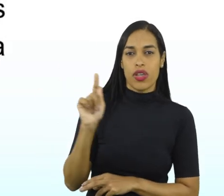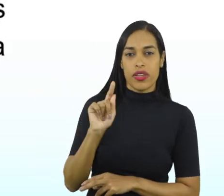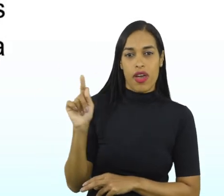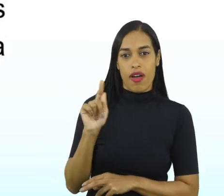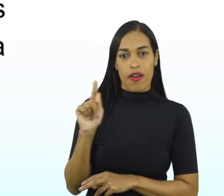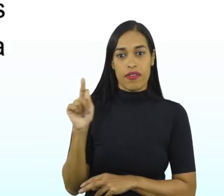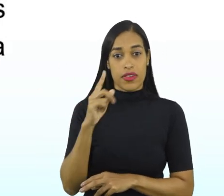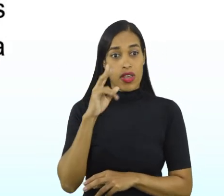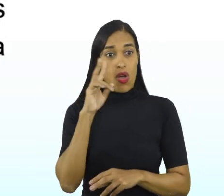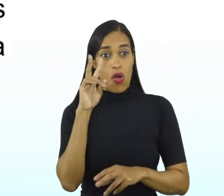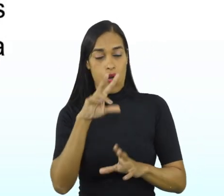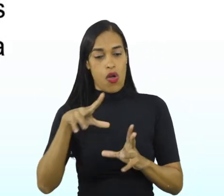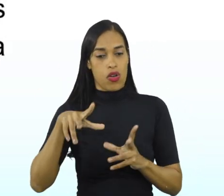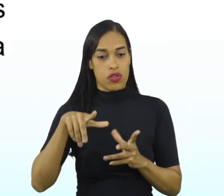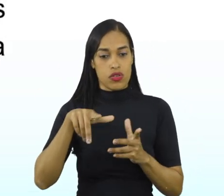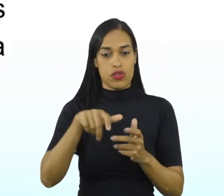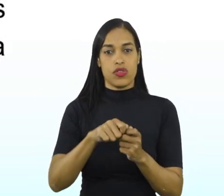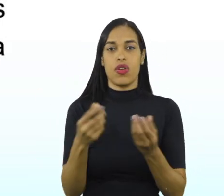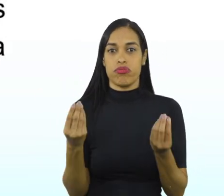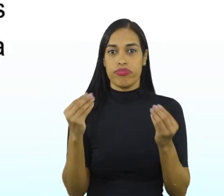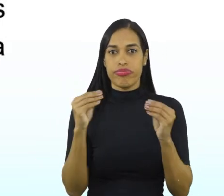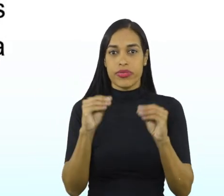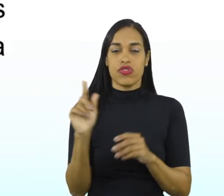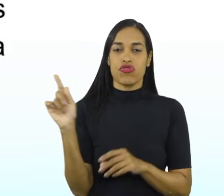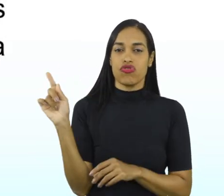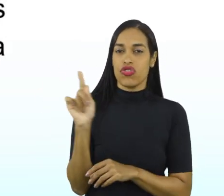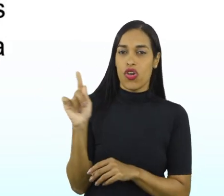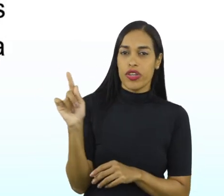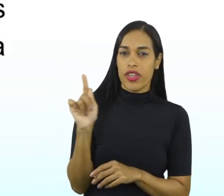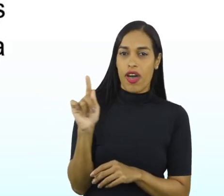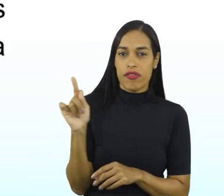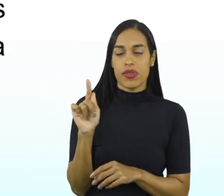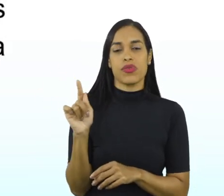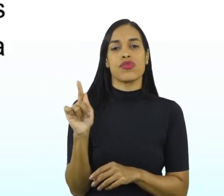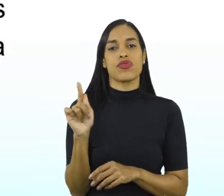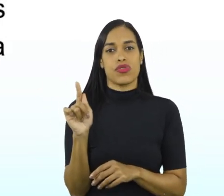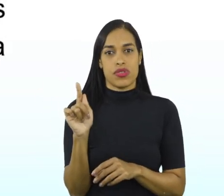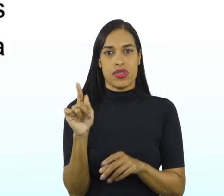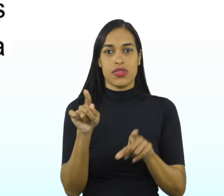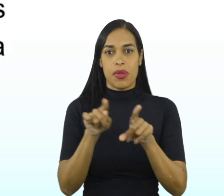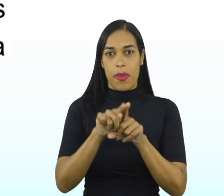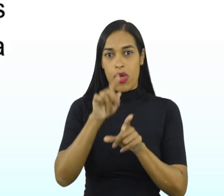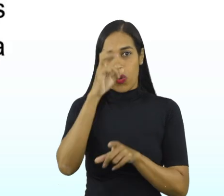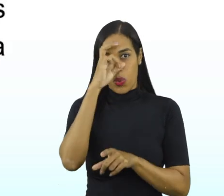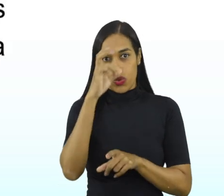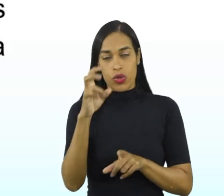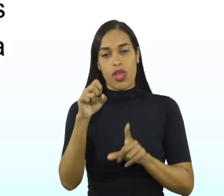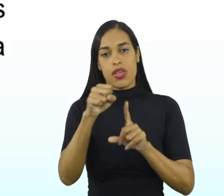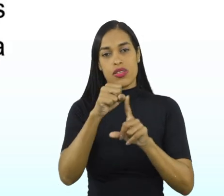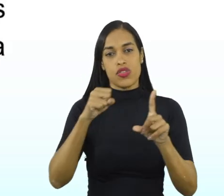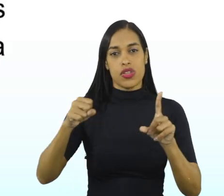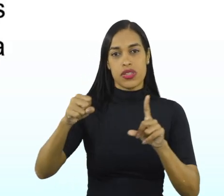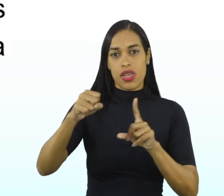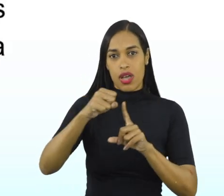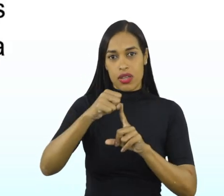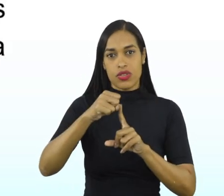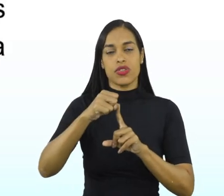geográfica. Dá uma olhada lá. Eu coloquei lá. Geográficos, né, os aspectos geográficos, aspectos culturais e